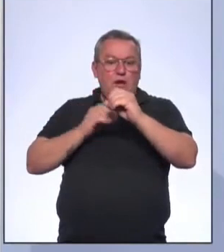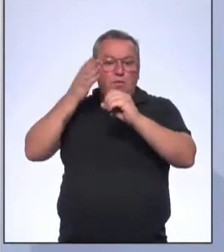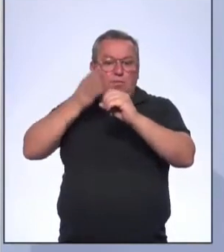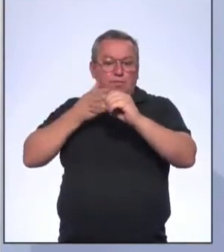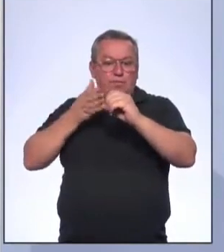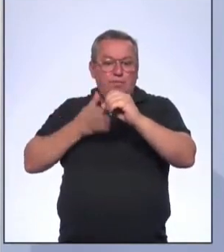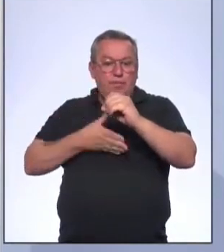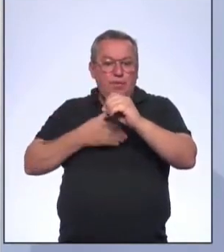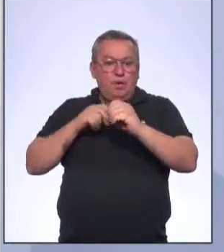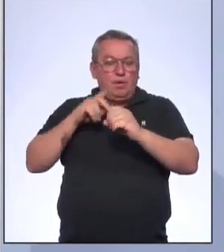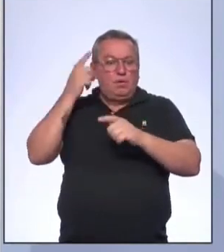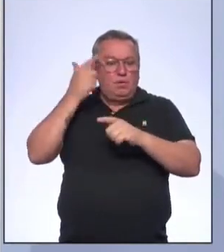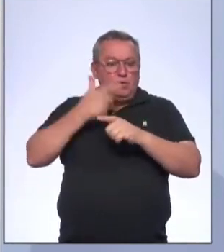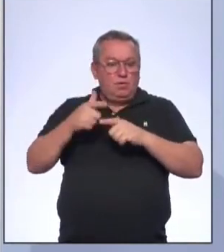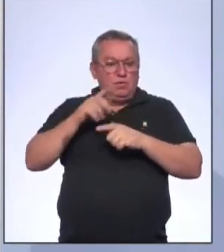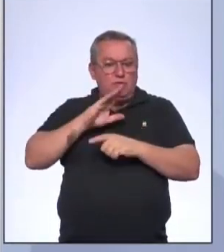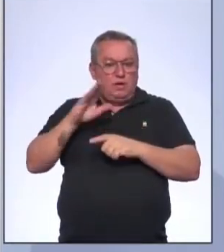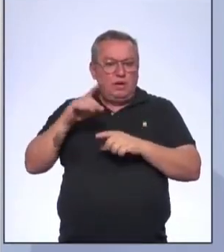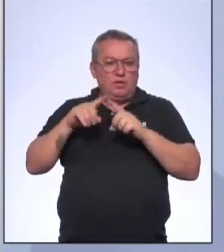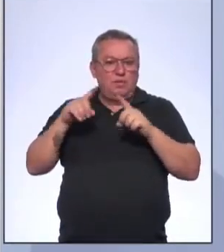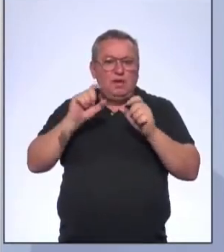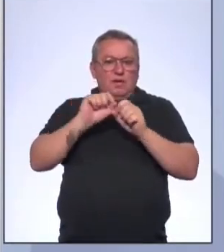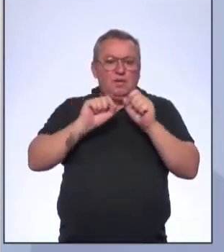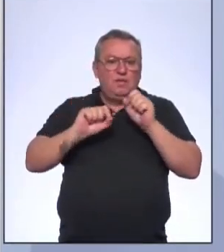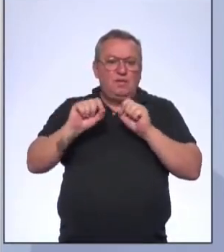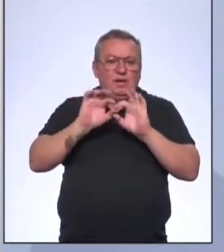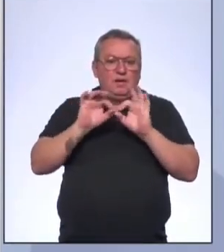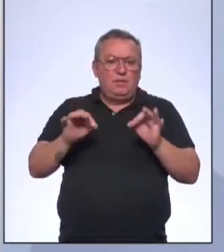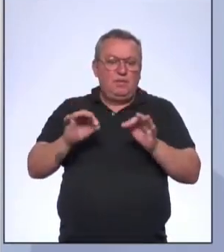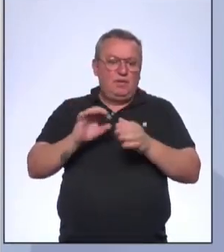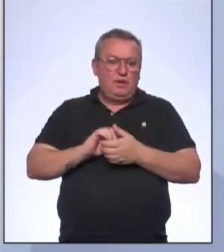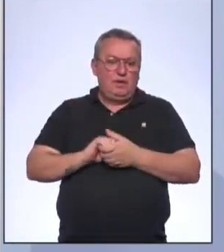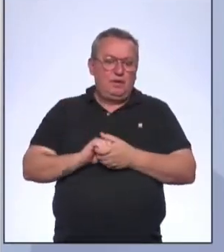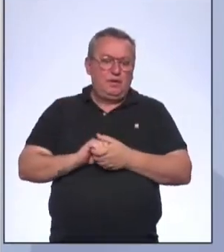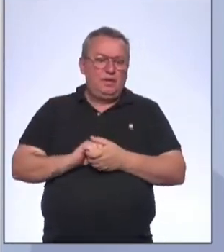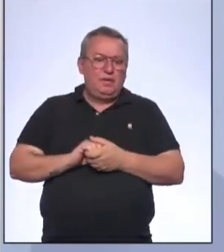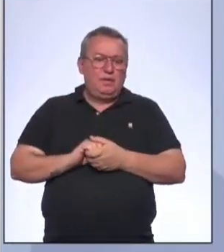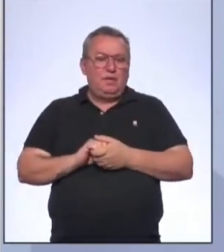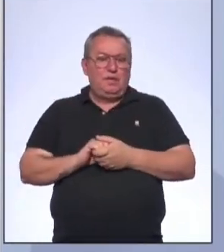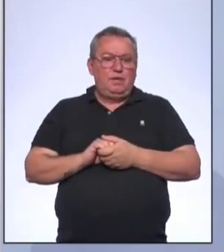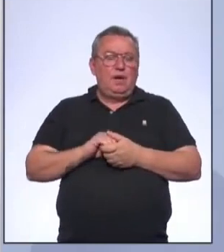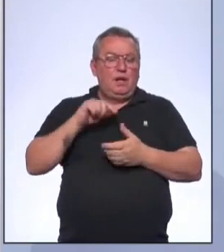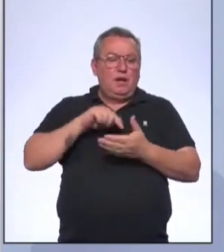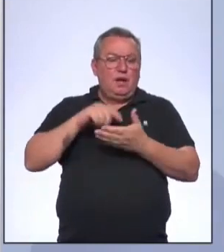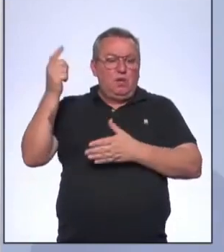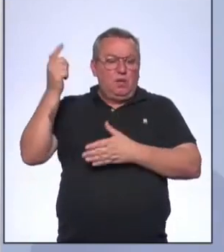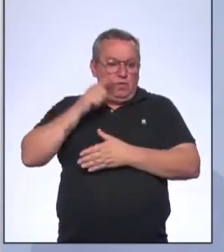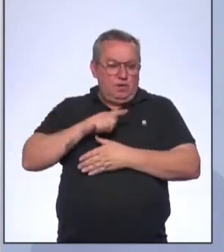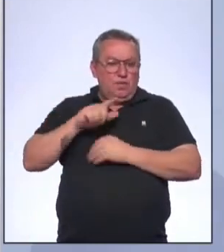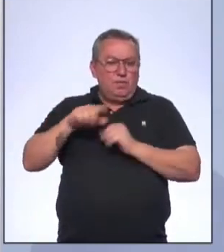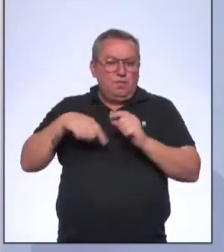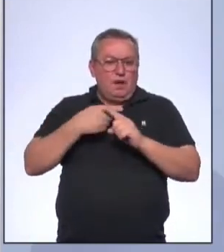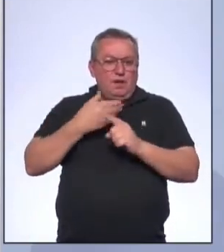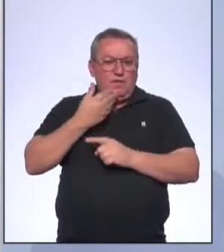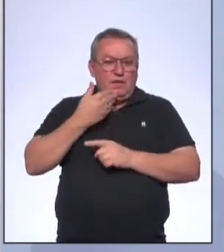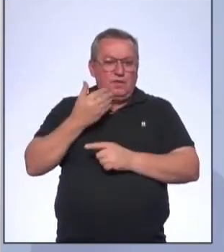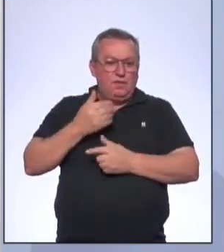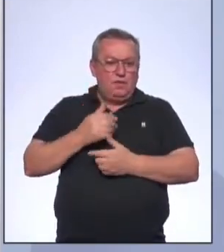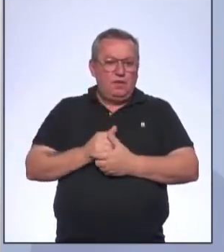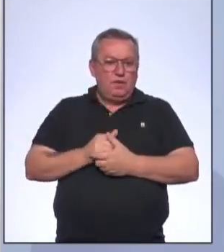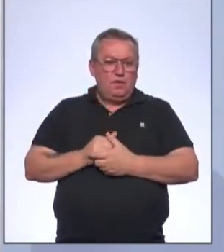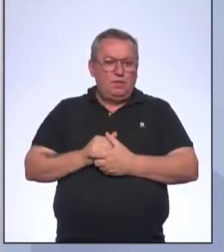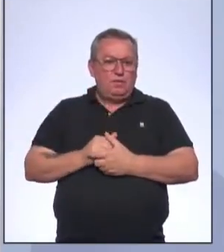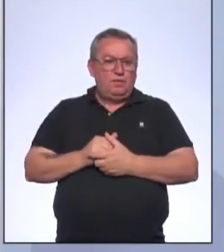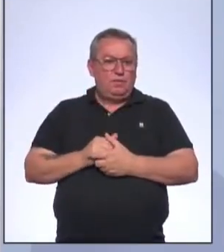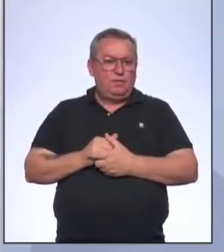essa divisão direta? Até posso, mas não vou, né? Vou simplificando, vou reduzindo, até tornar uma divisão mais fácil. Então,